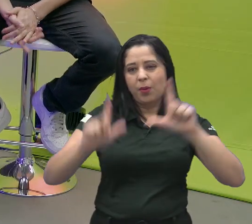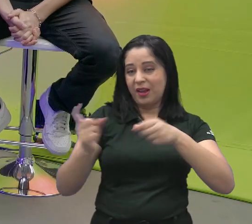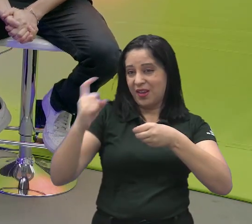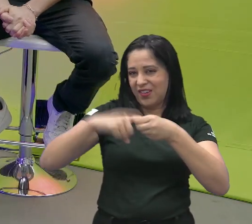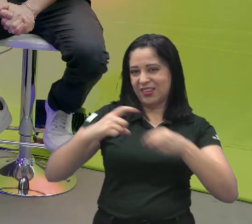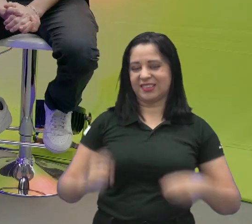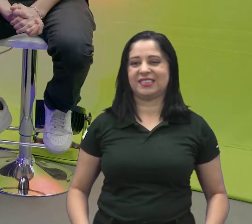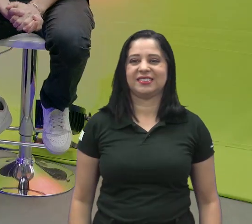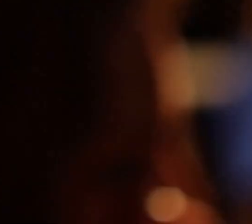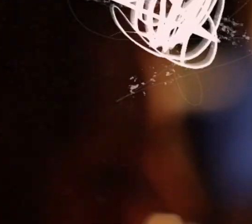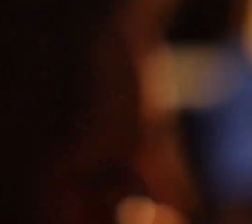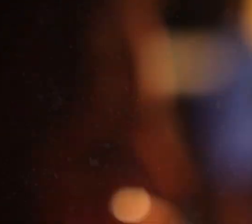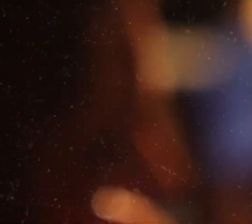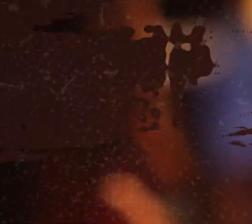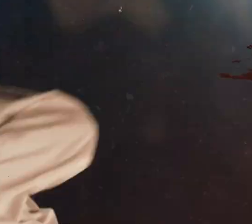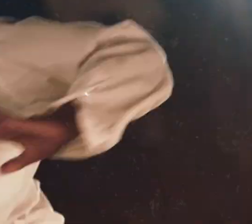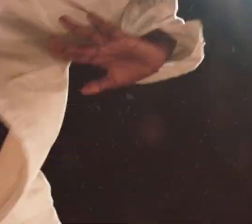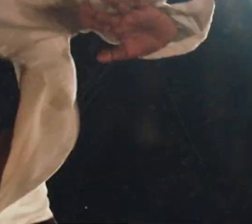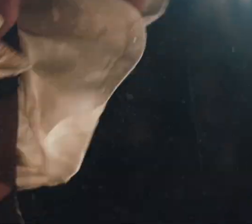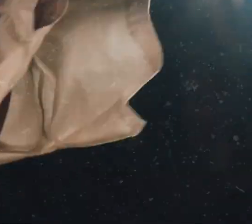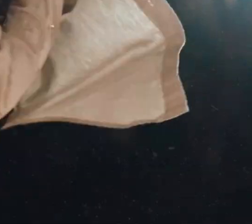Conexão Cultura tá de volta.